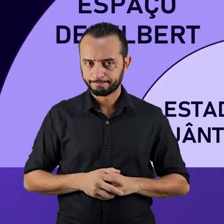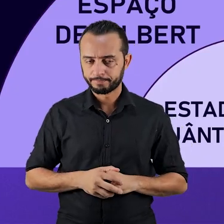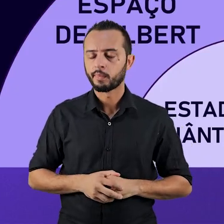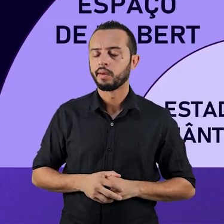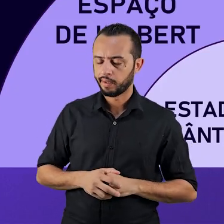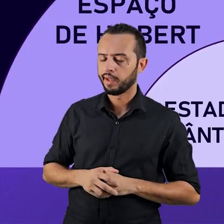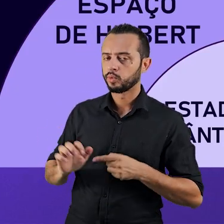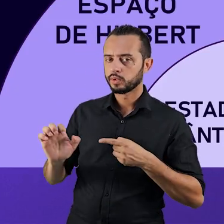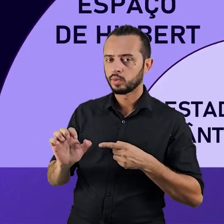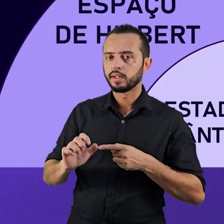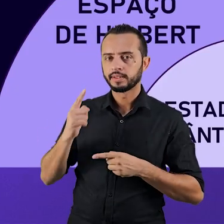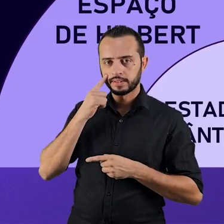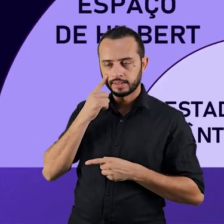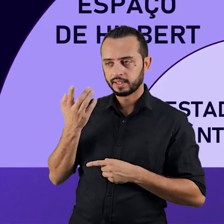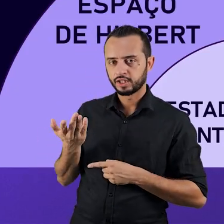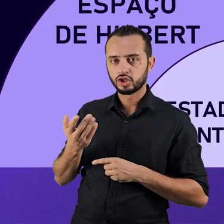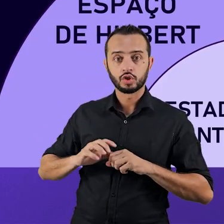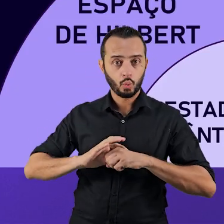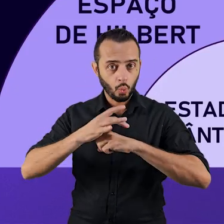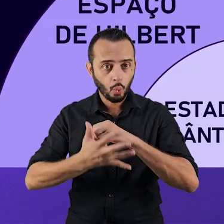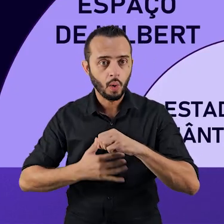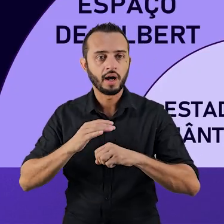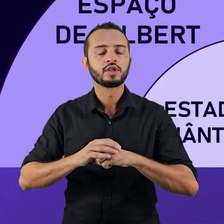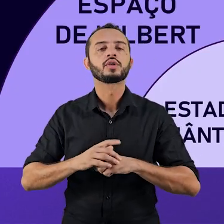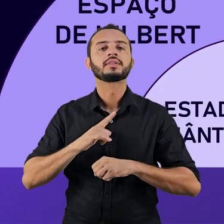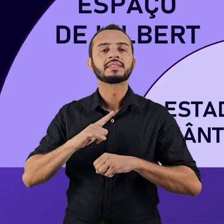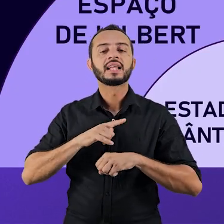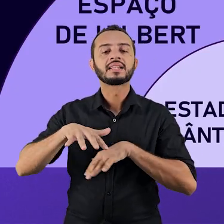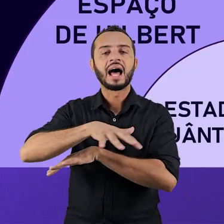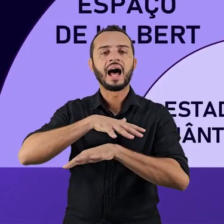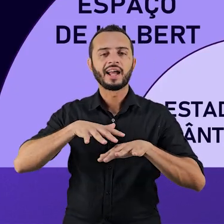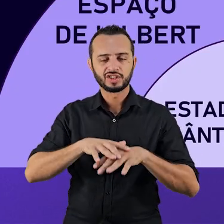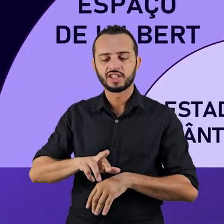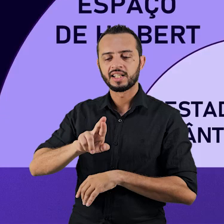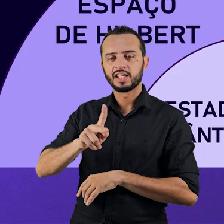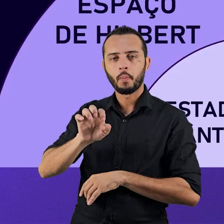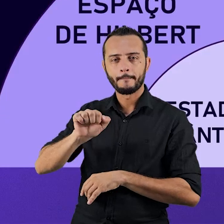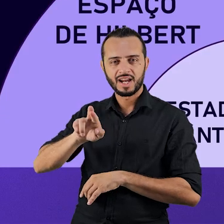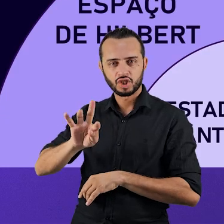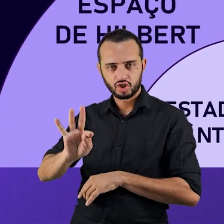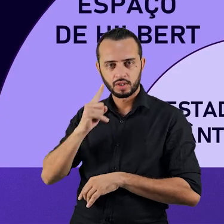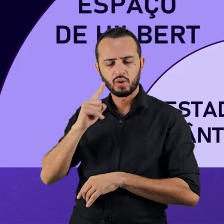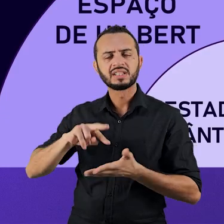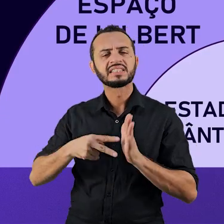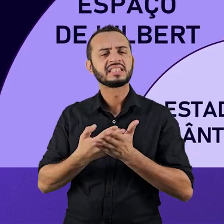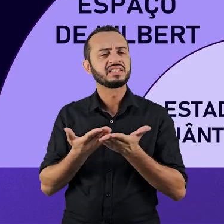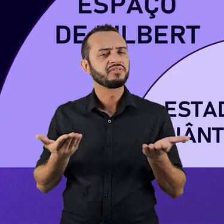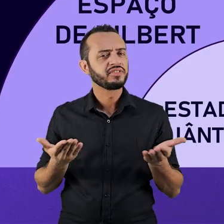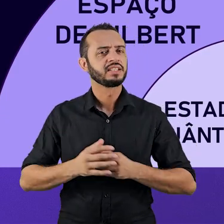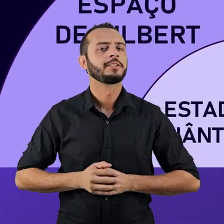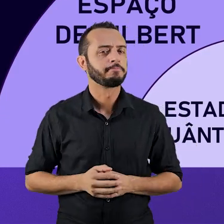Tá? O estado de Hilbert, aqui, o estado quântico, mora no espaço de Hilbert. Então, eu vou descrever o que é